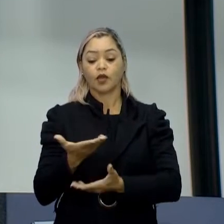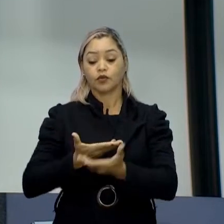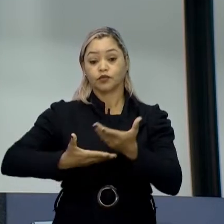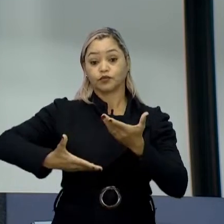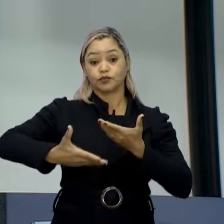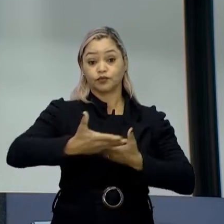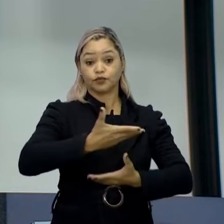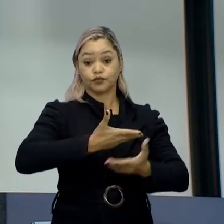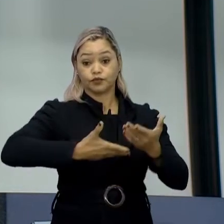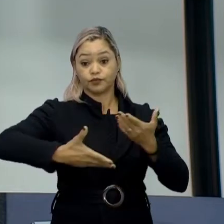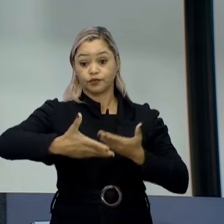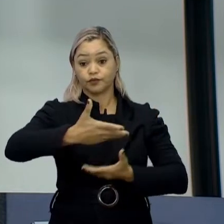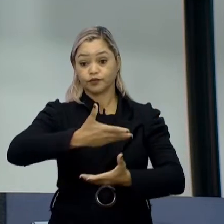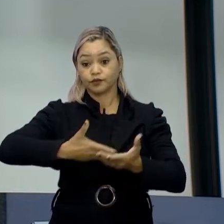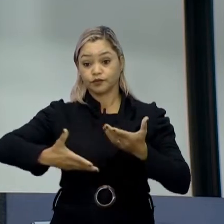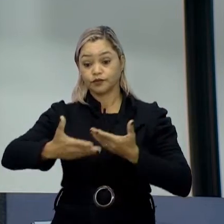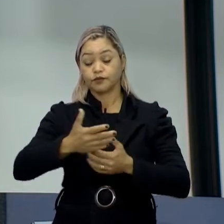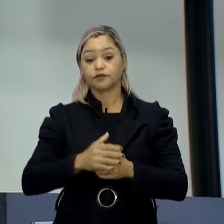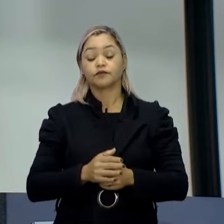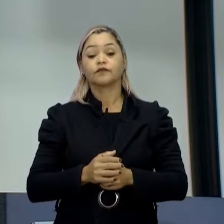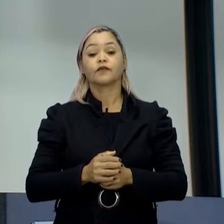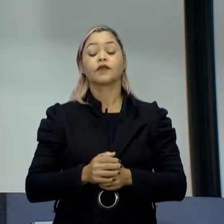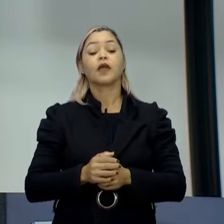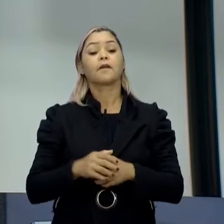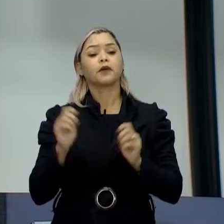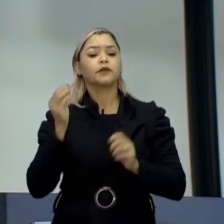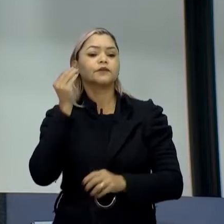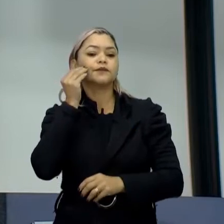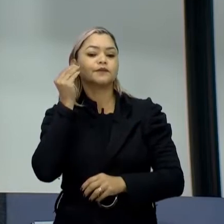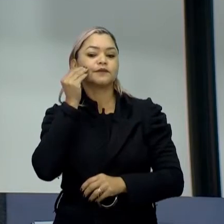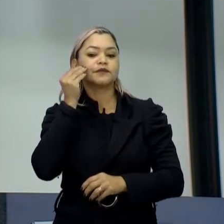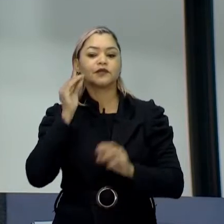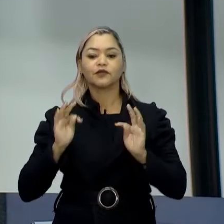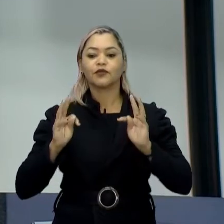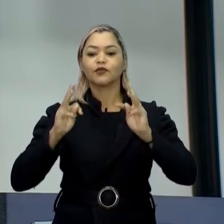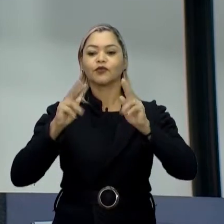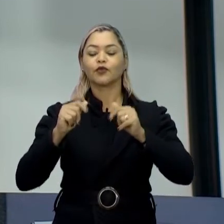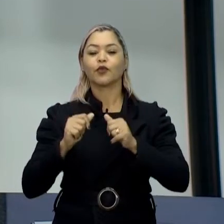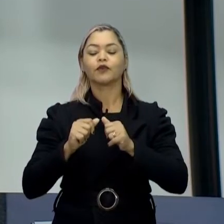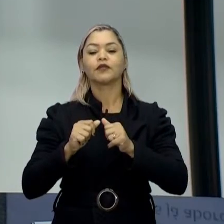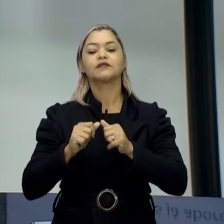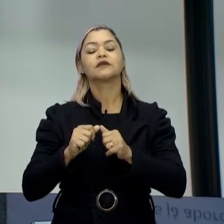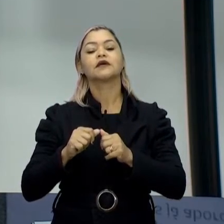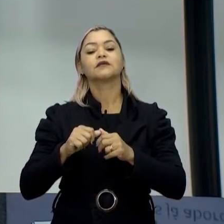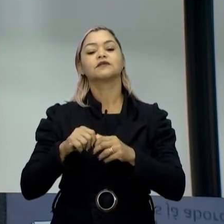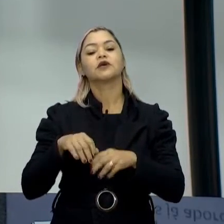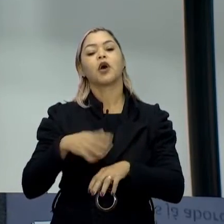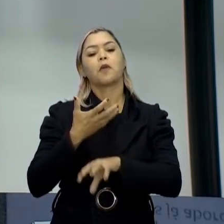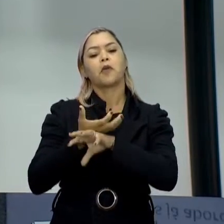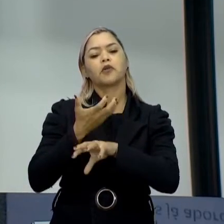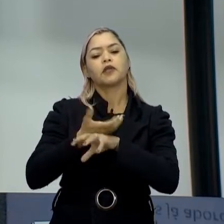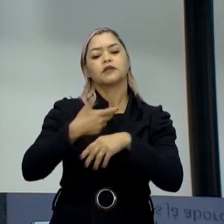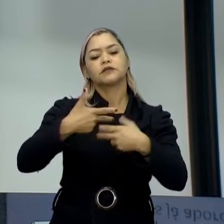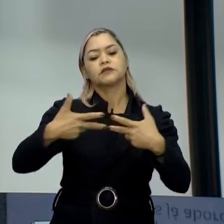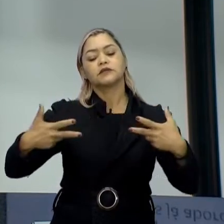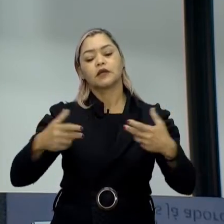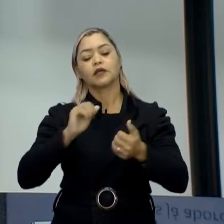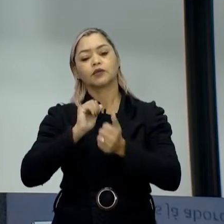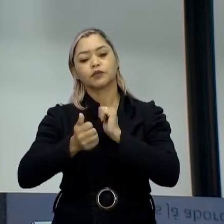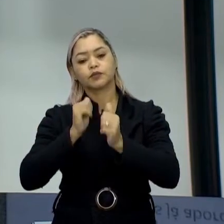troca de lugares, puderam experimentar todas as modalidades. Quando eu digo experimentar, tiveram